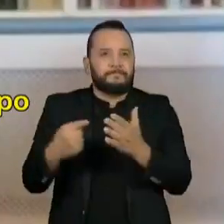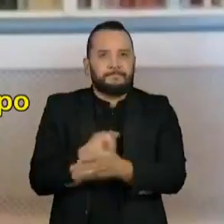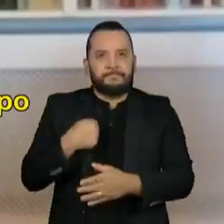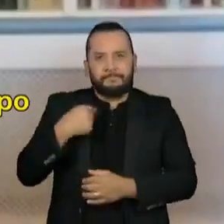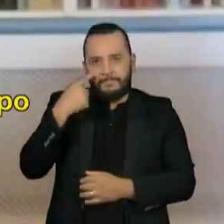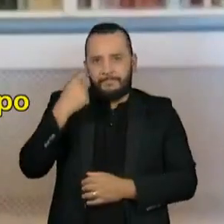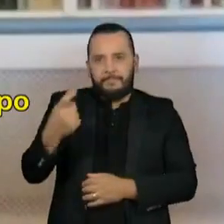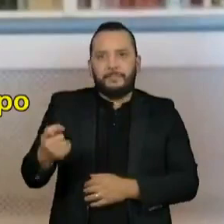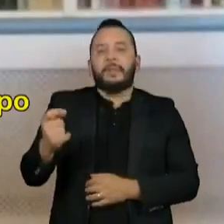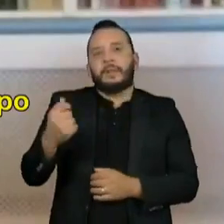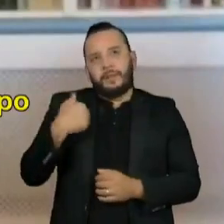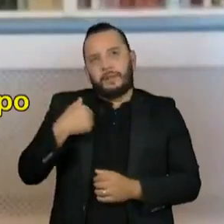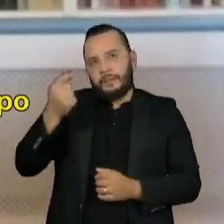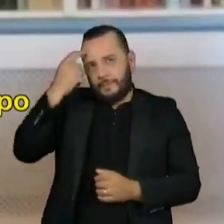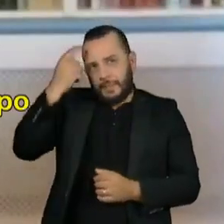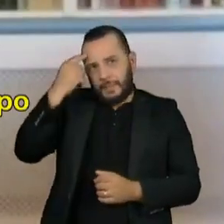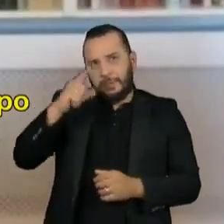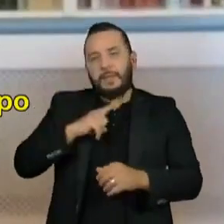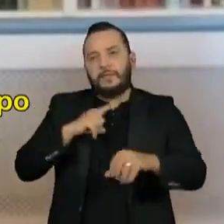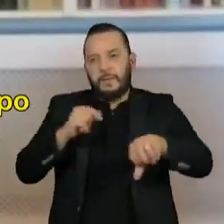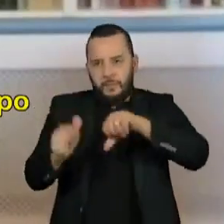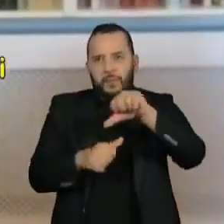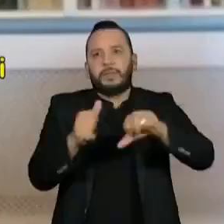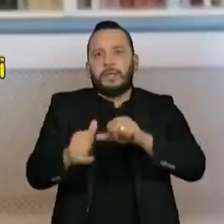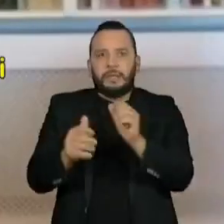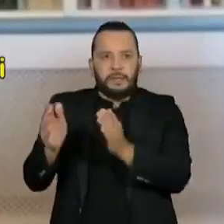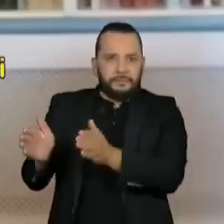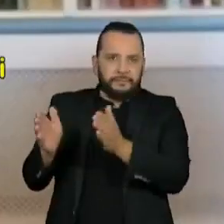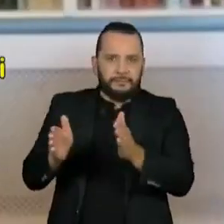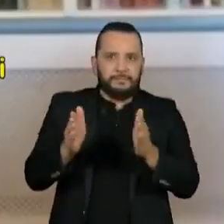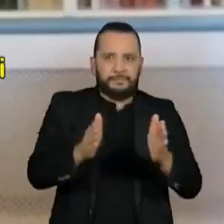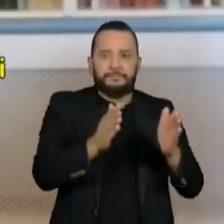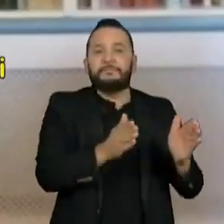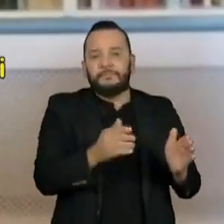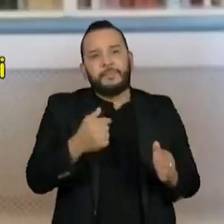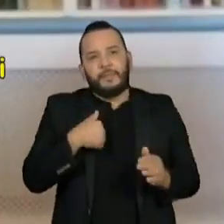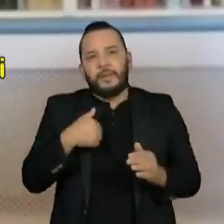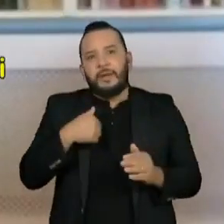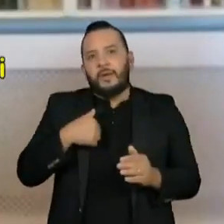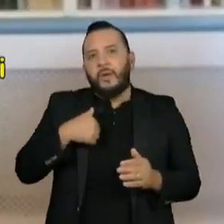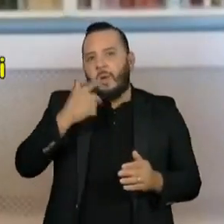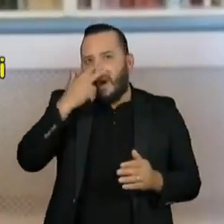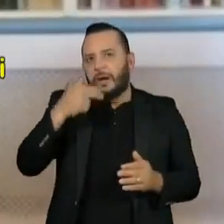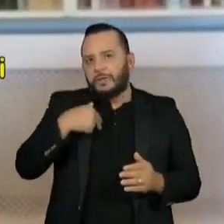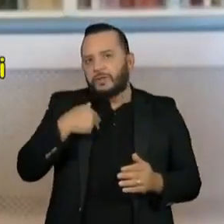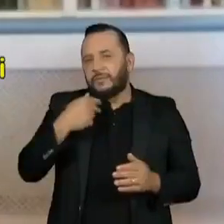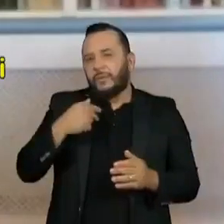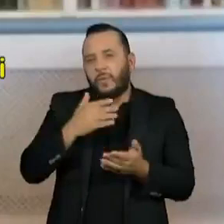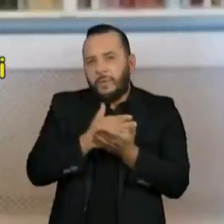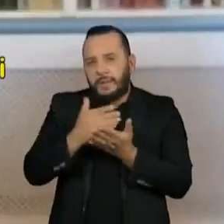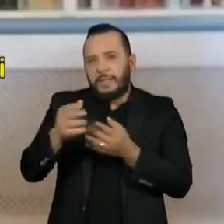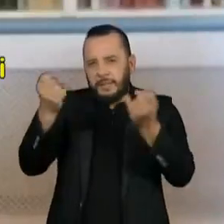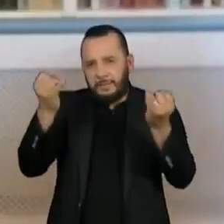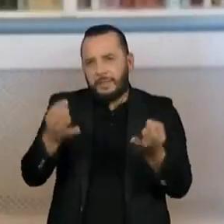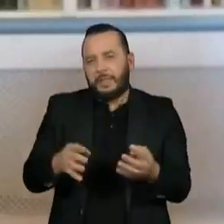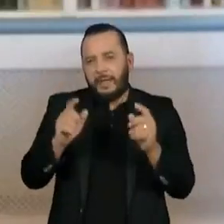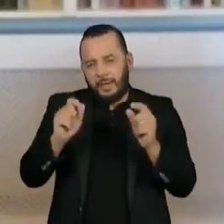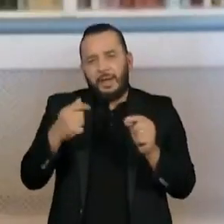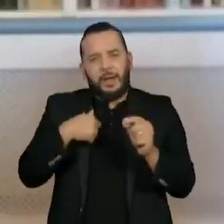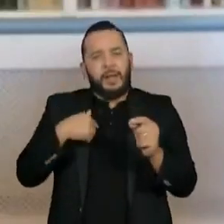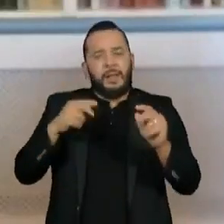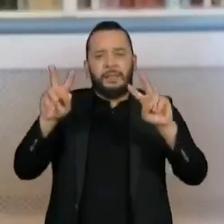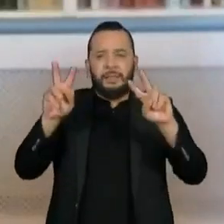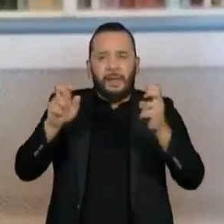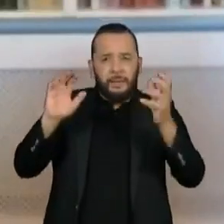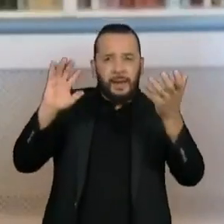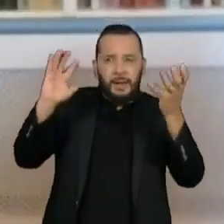e eu acho que há sido um change ao tempo que eu welcome. Quando eu comecei a falar sobre justiça climática, e